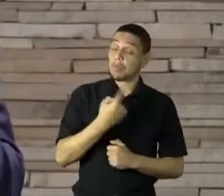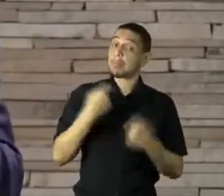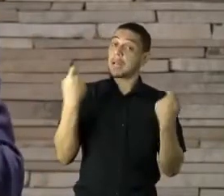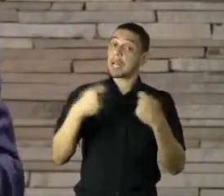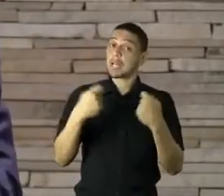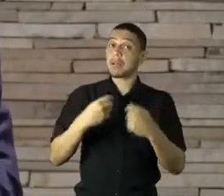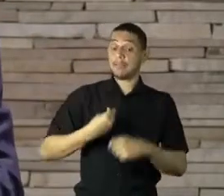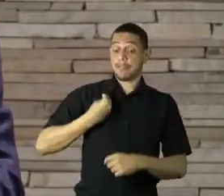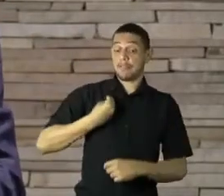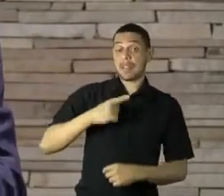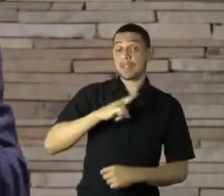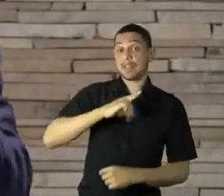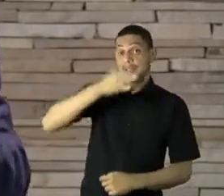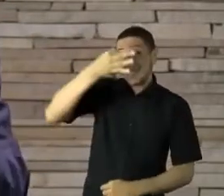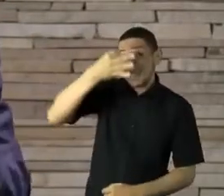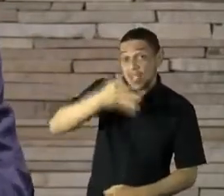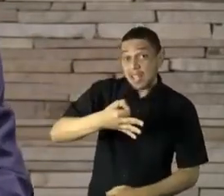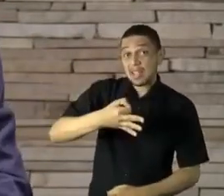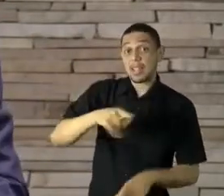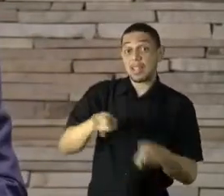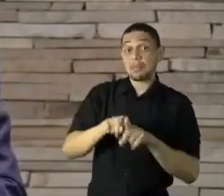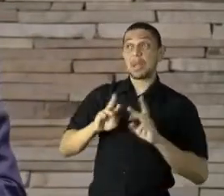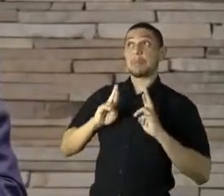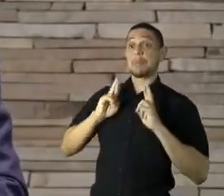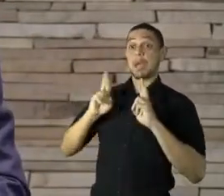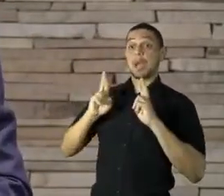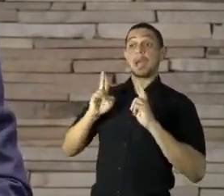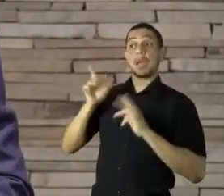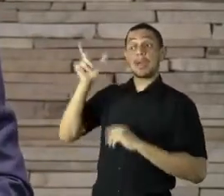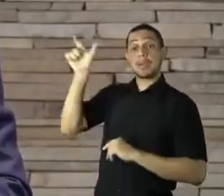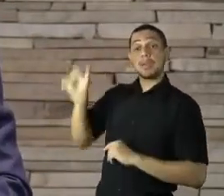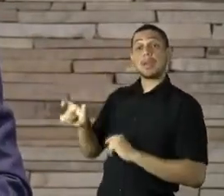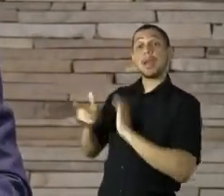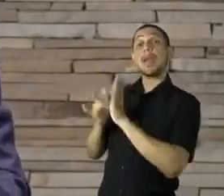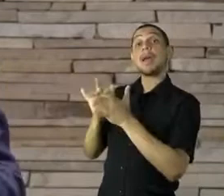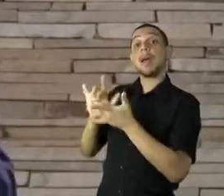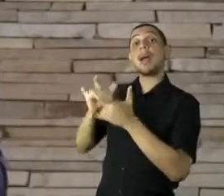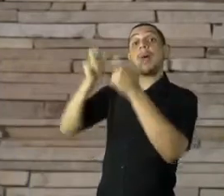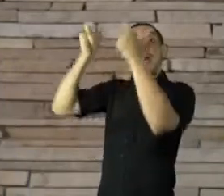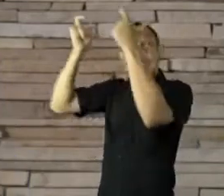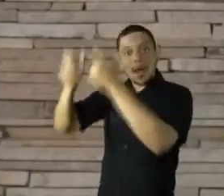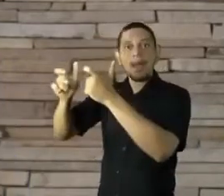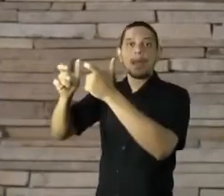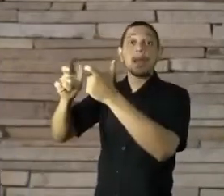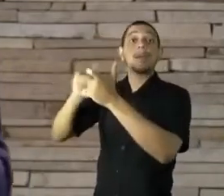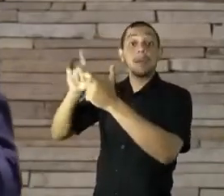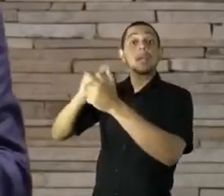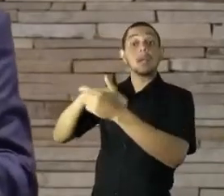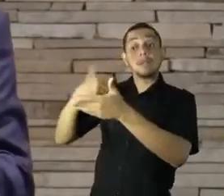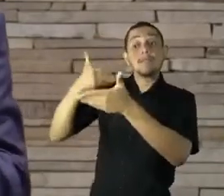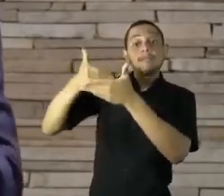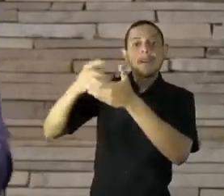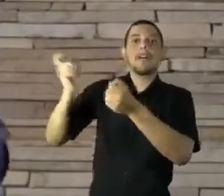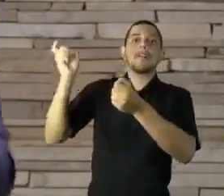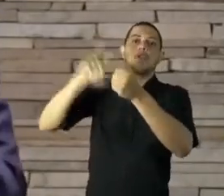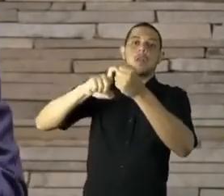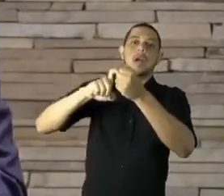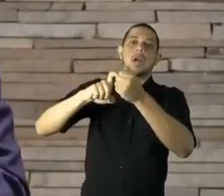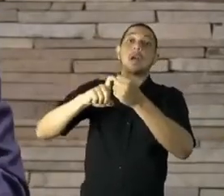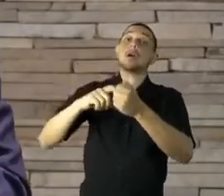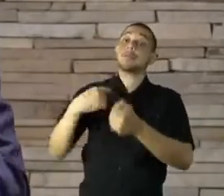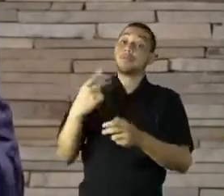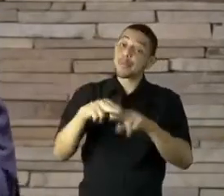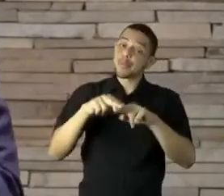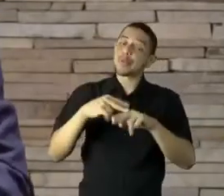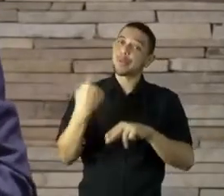viver com a certeza com a expectativa de que ele ao rei e de que ele virar E então nossa vida precisa se organizar a partir